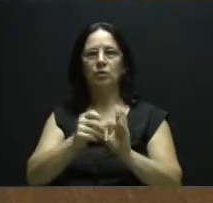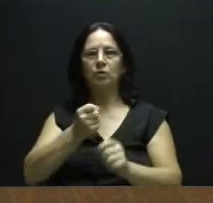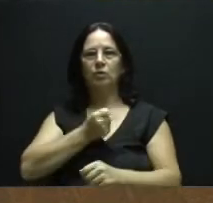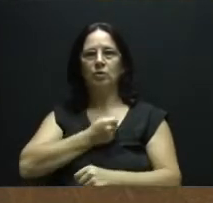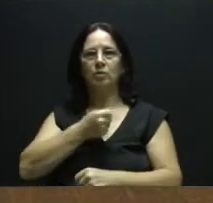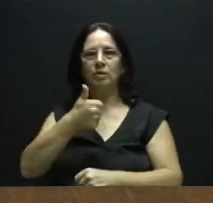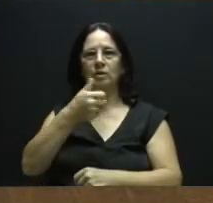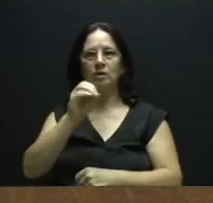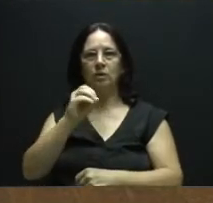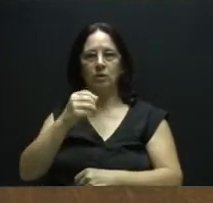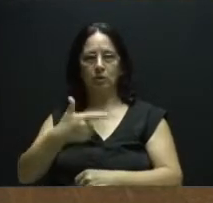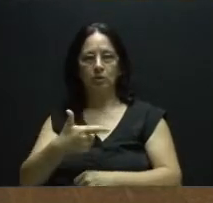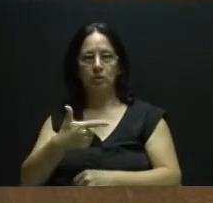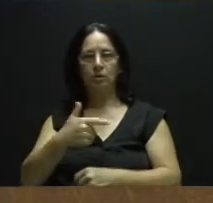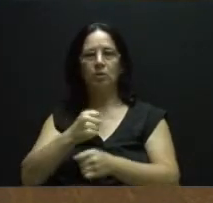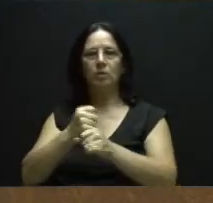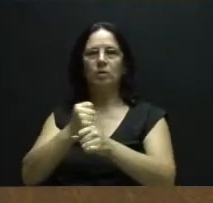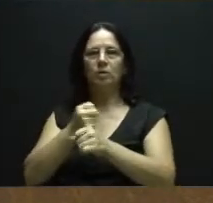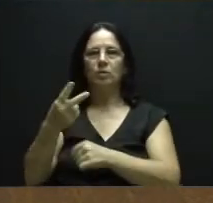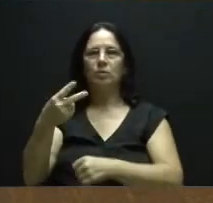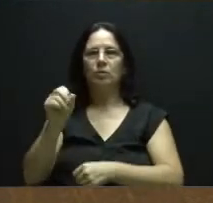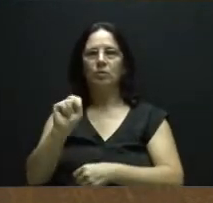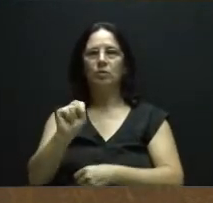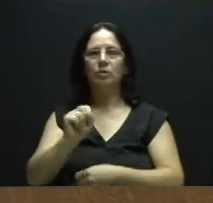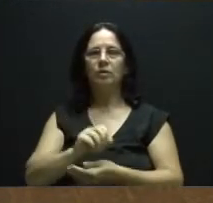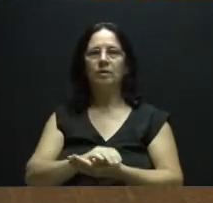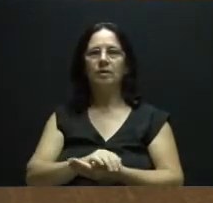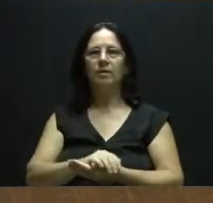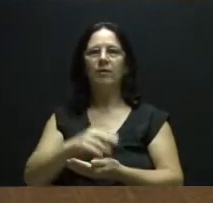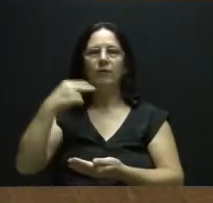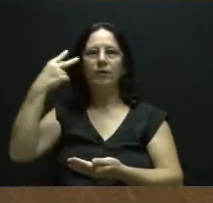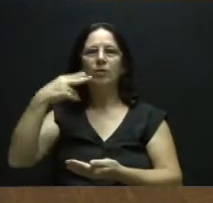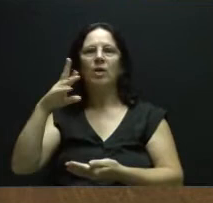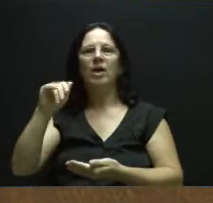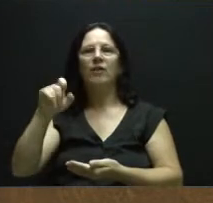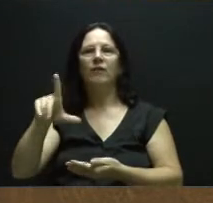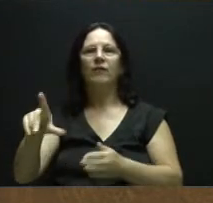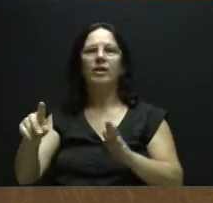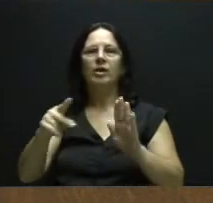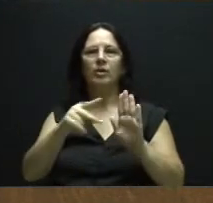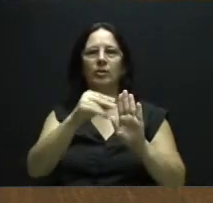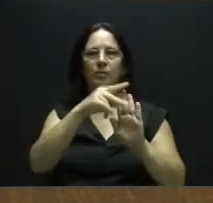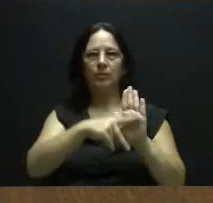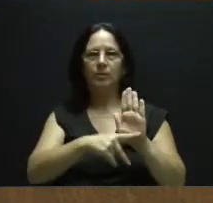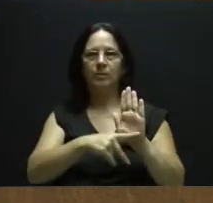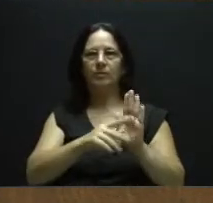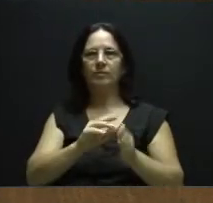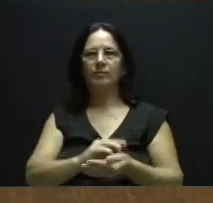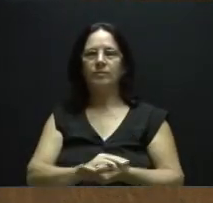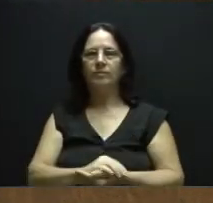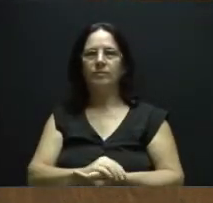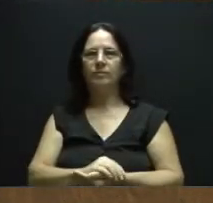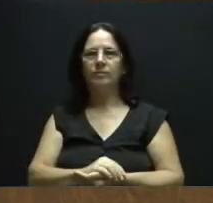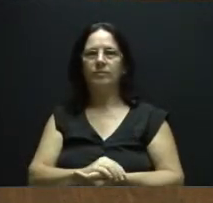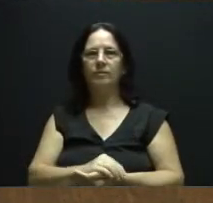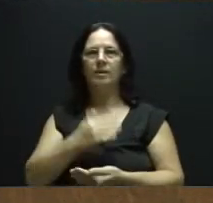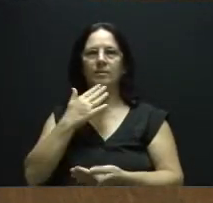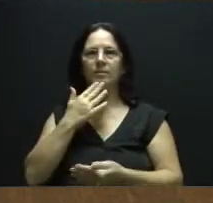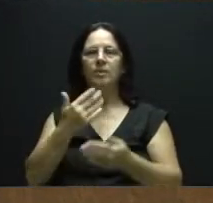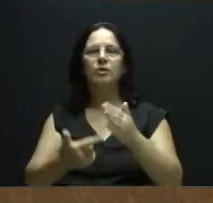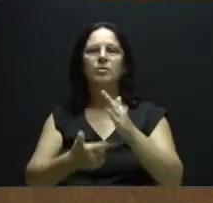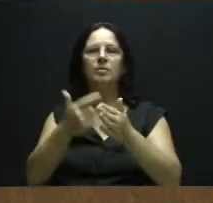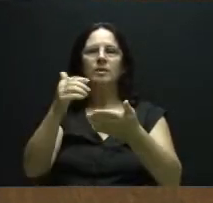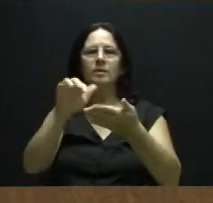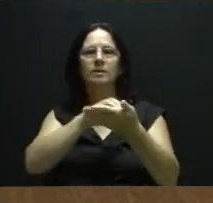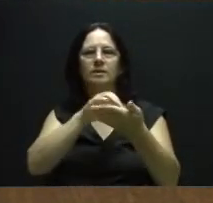102 2018 autoria a rafael de souza vilar solicitar ao senhor